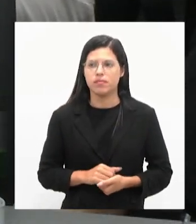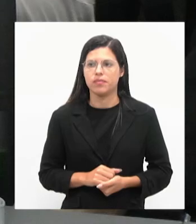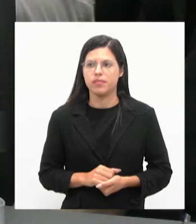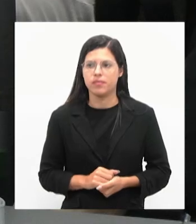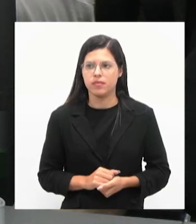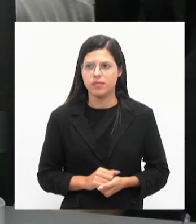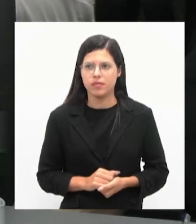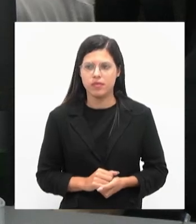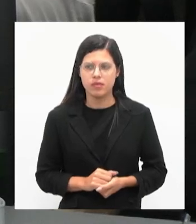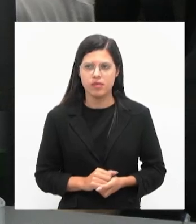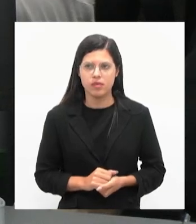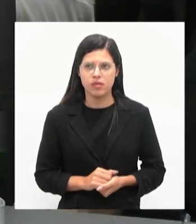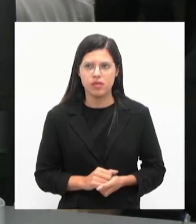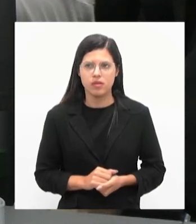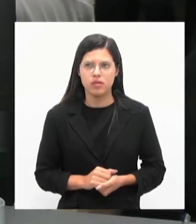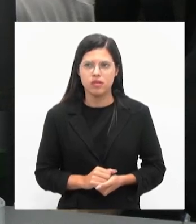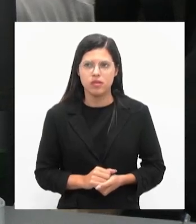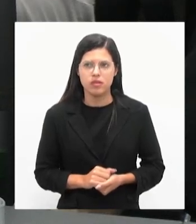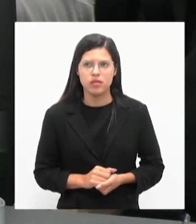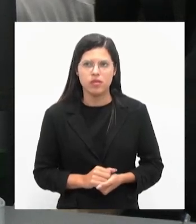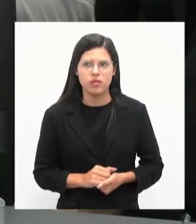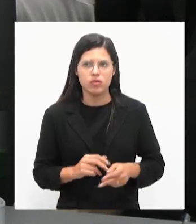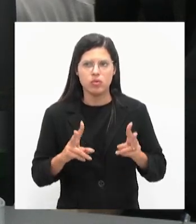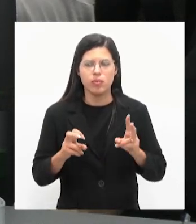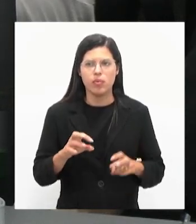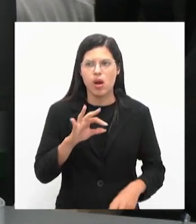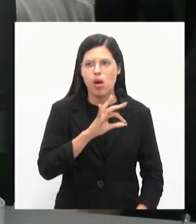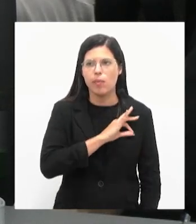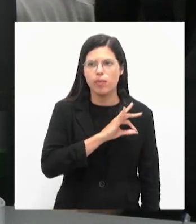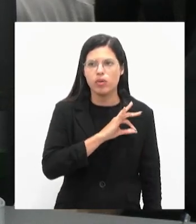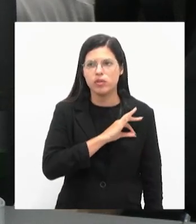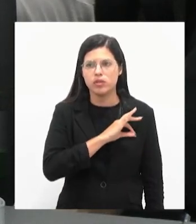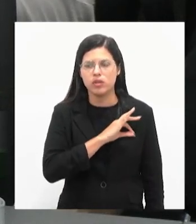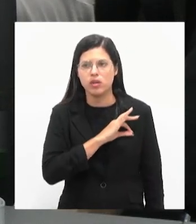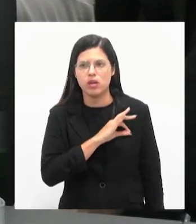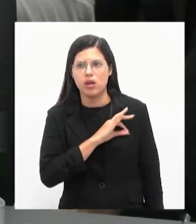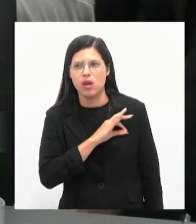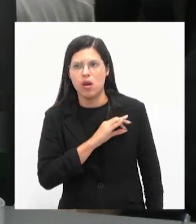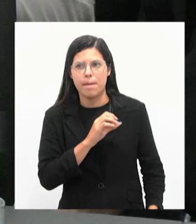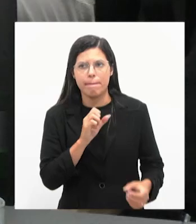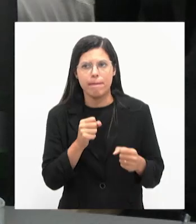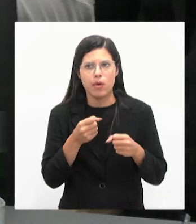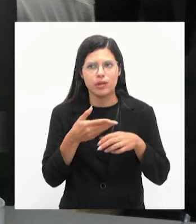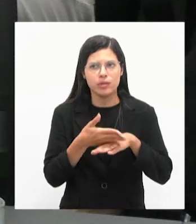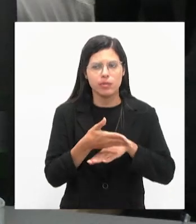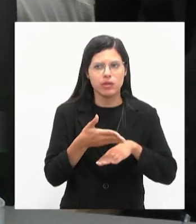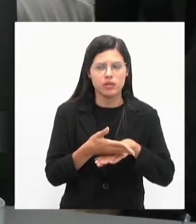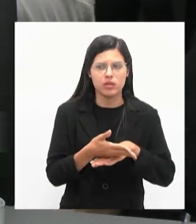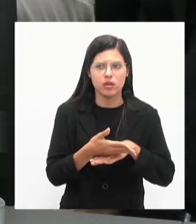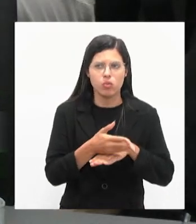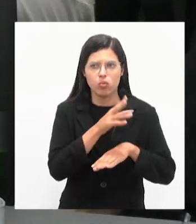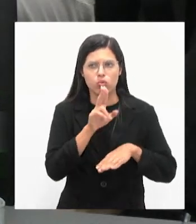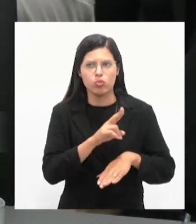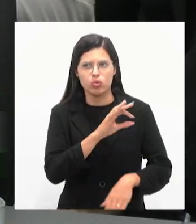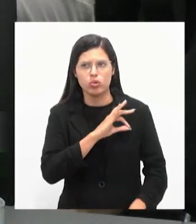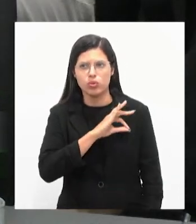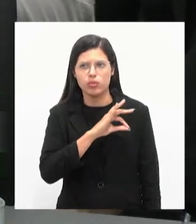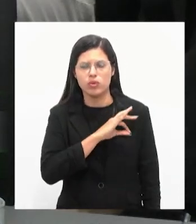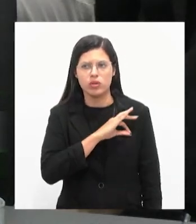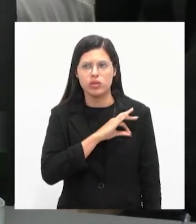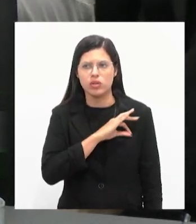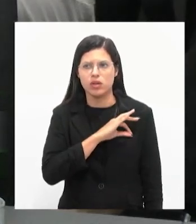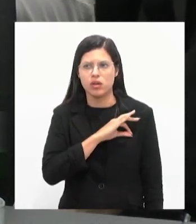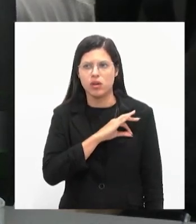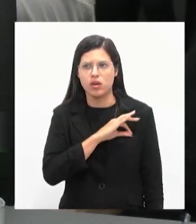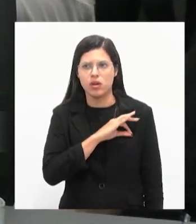Agora, essa situação o policial pode estar... o policial ou os oficiais, a gente corta a carne,